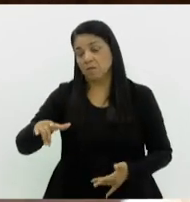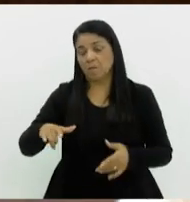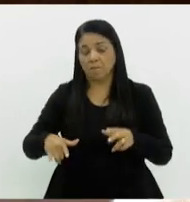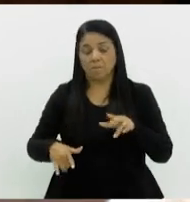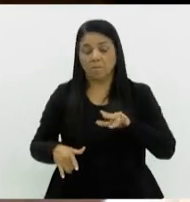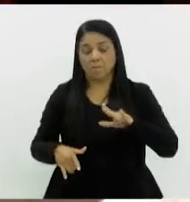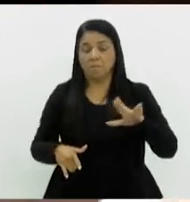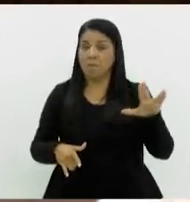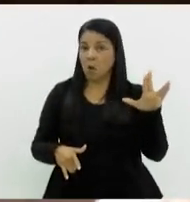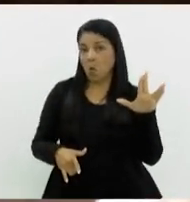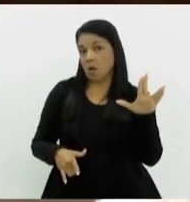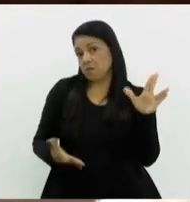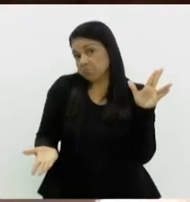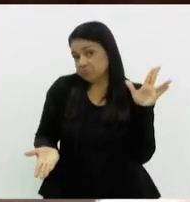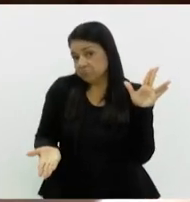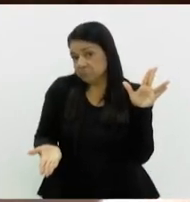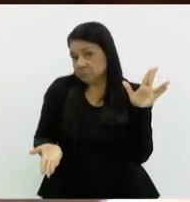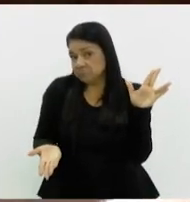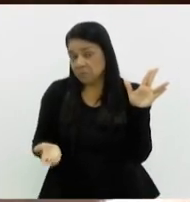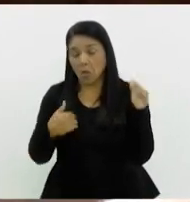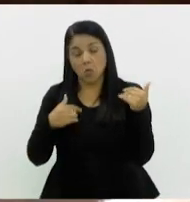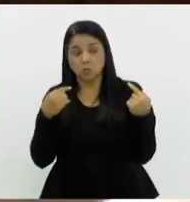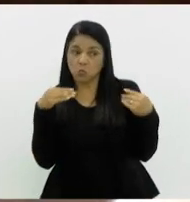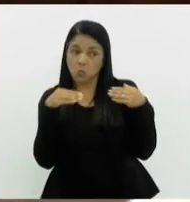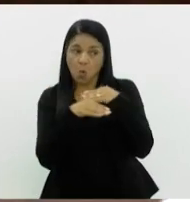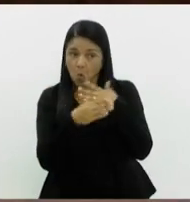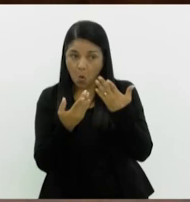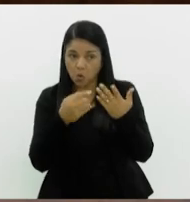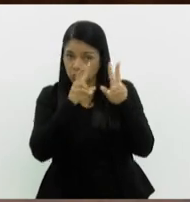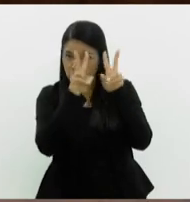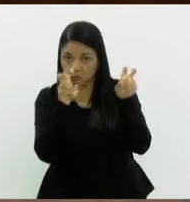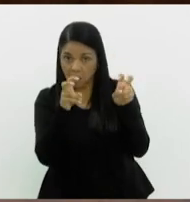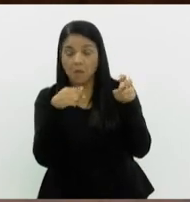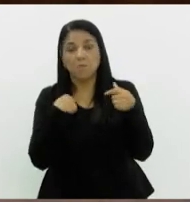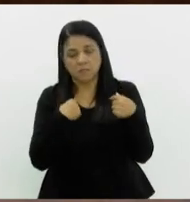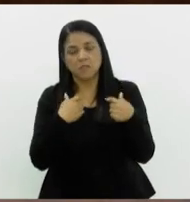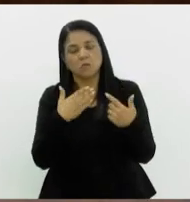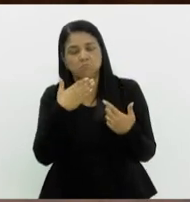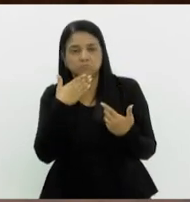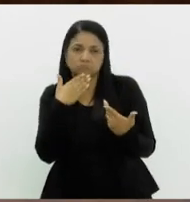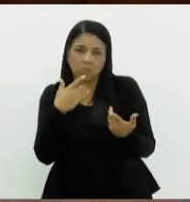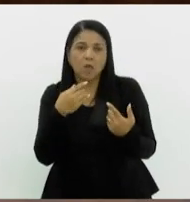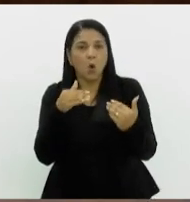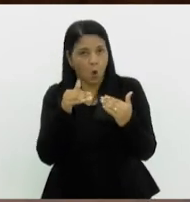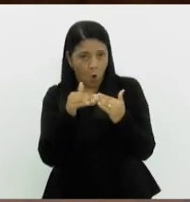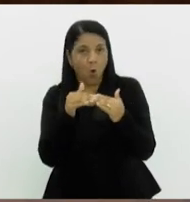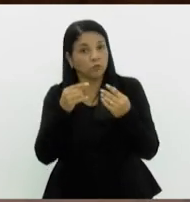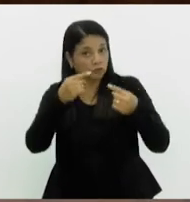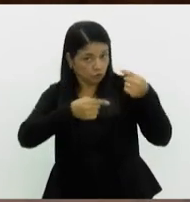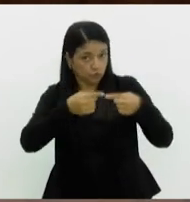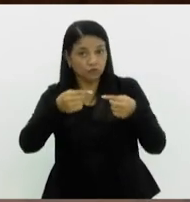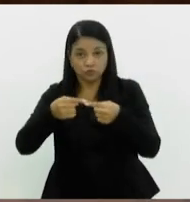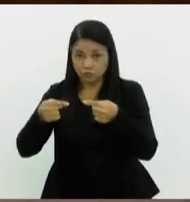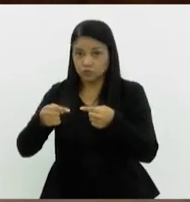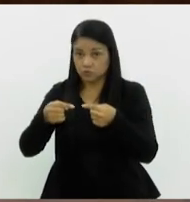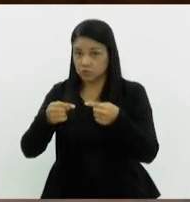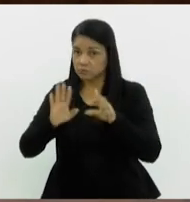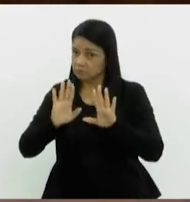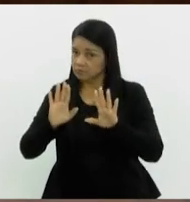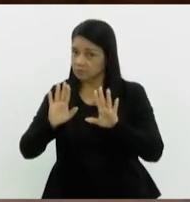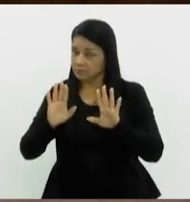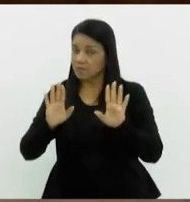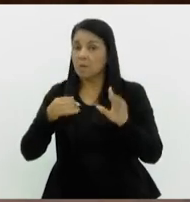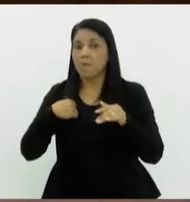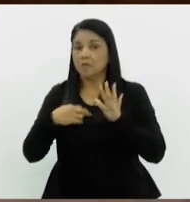Então, embora eu não concorde com o tema, eu sou a favor que eles discutam sim, mas nem por isso eu deixo de representar